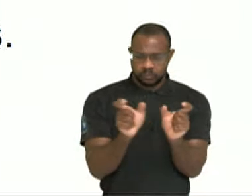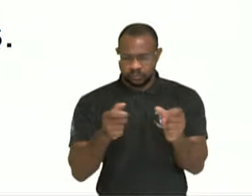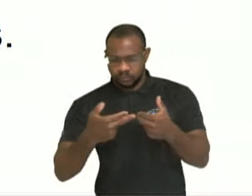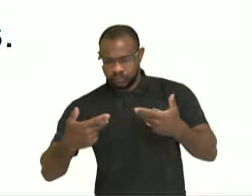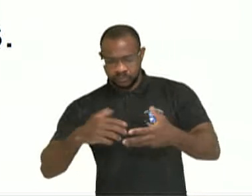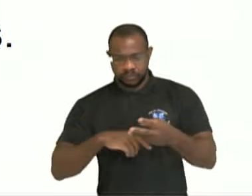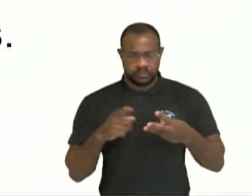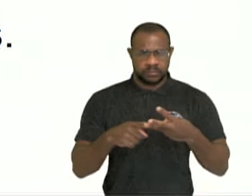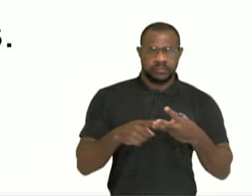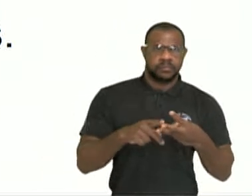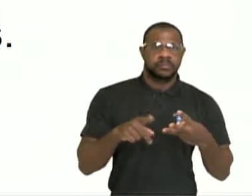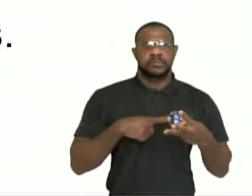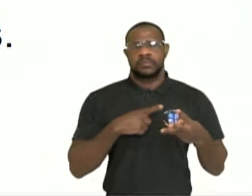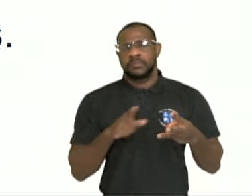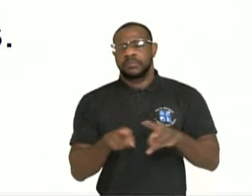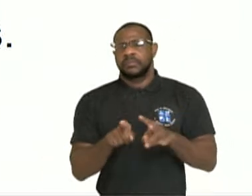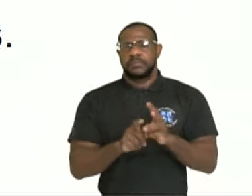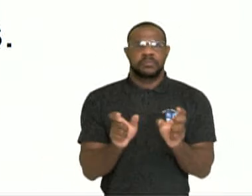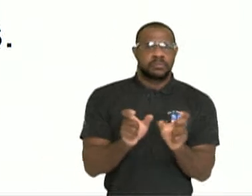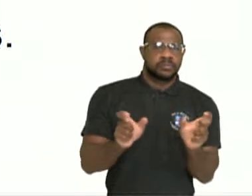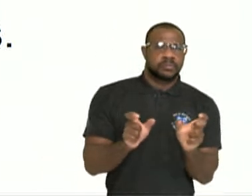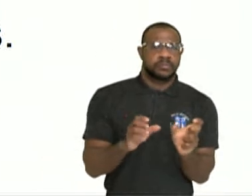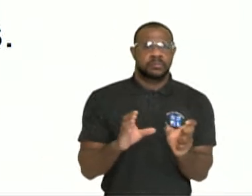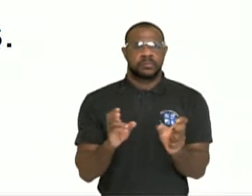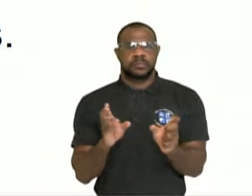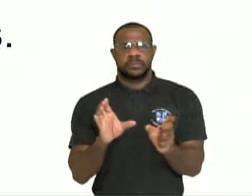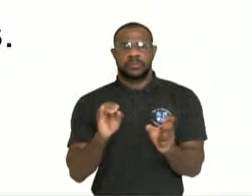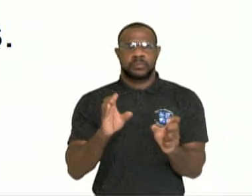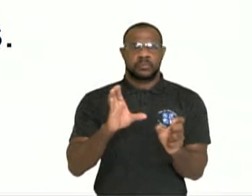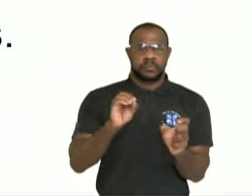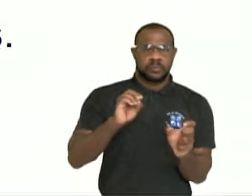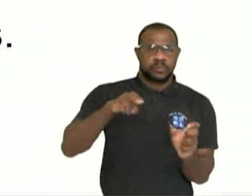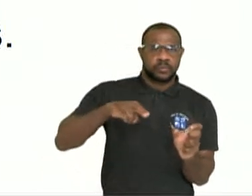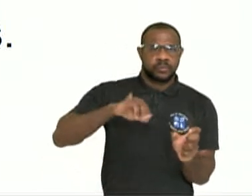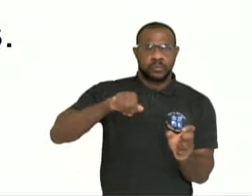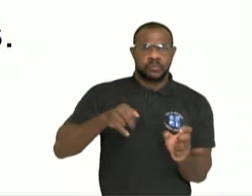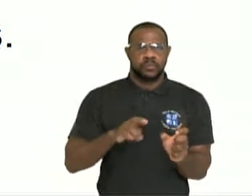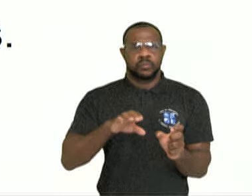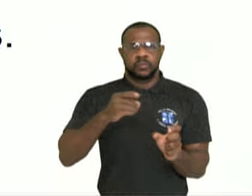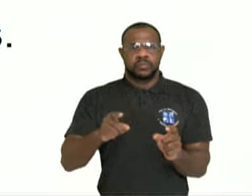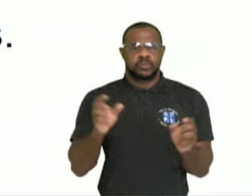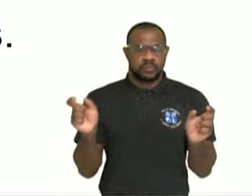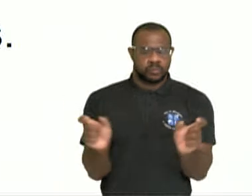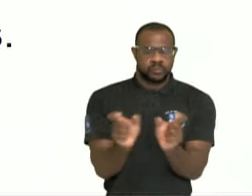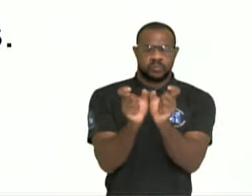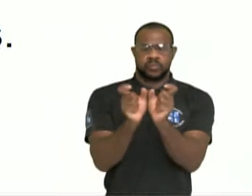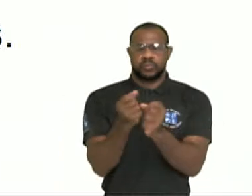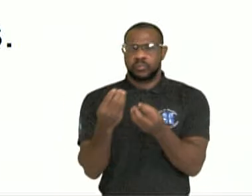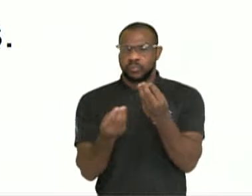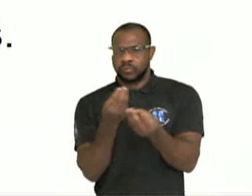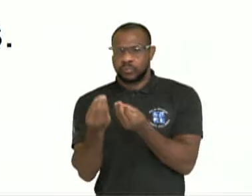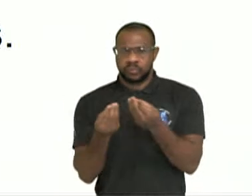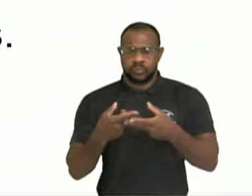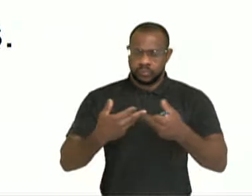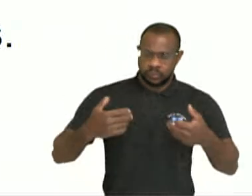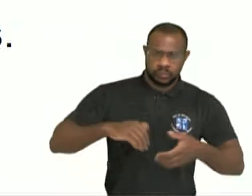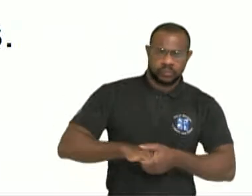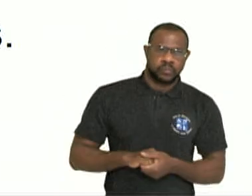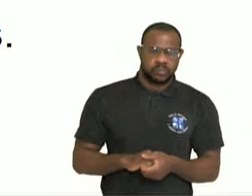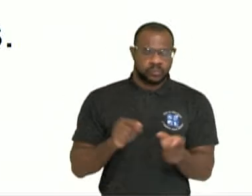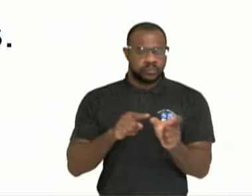o emprego, a utilização das conjunções na organização textual como elementos de coesão,